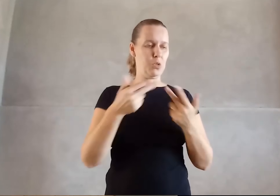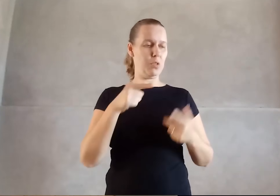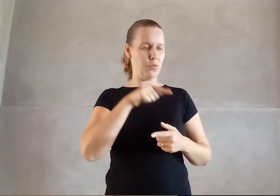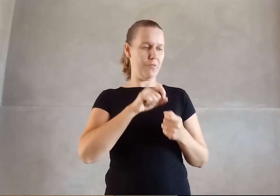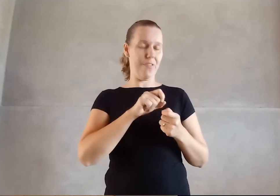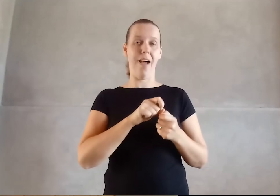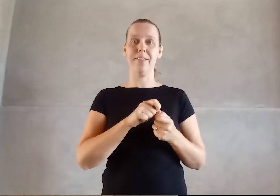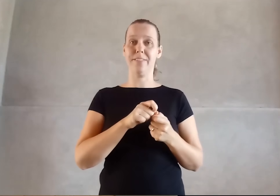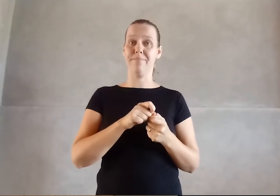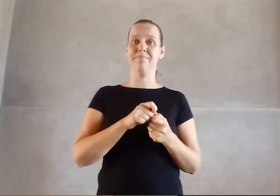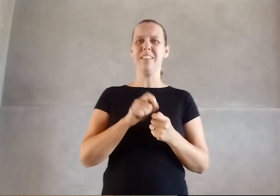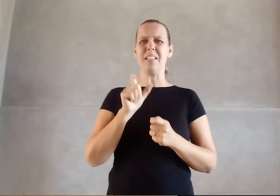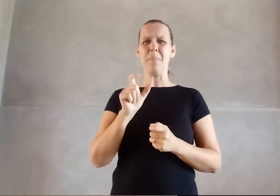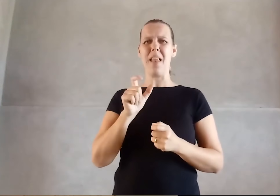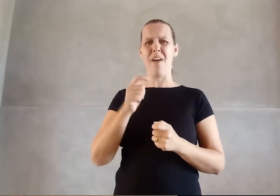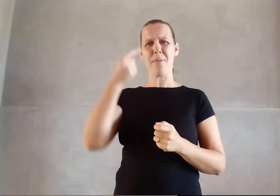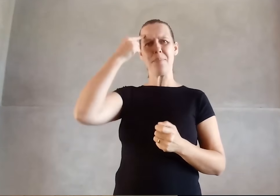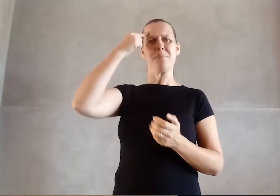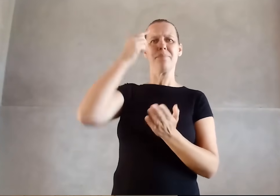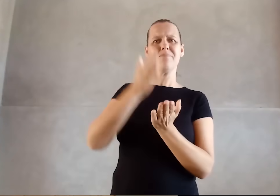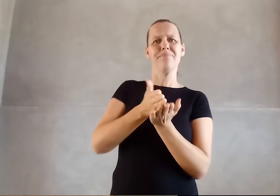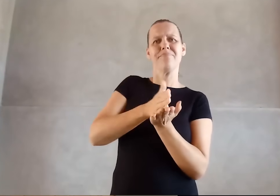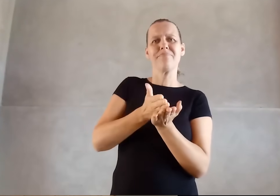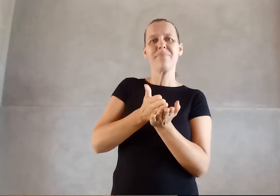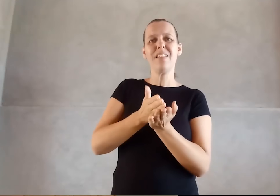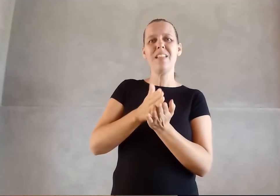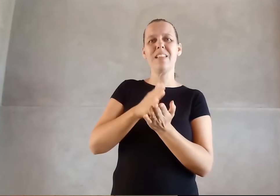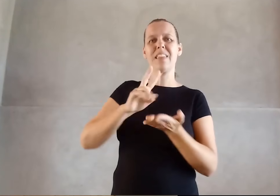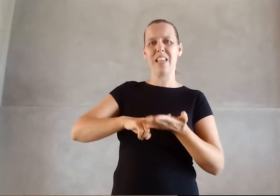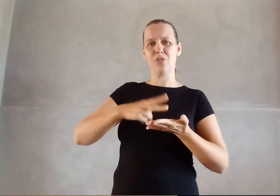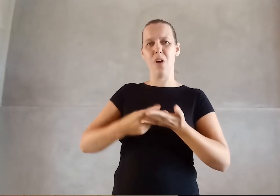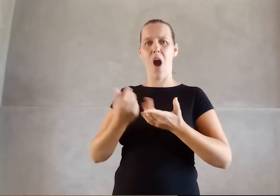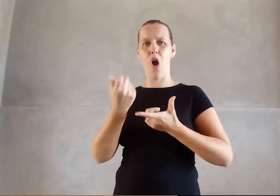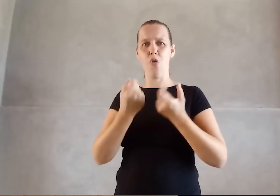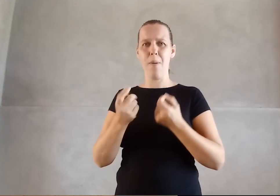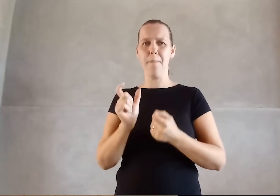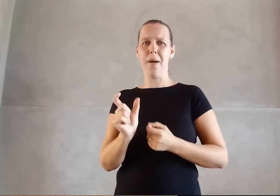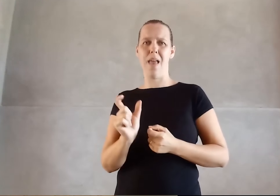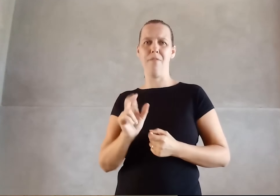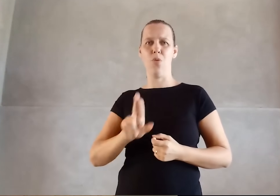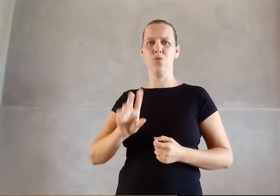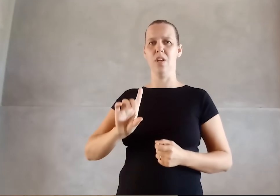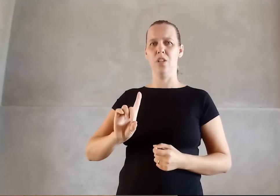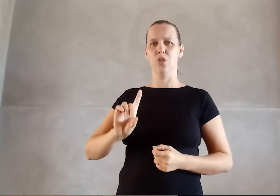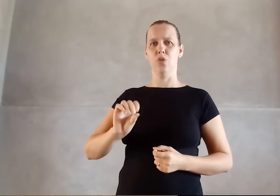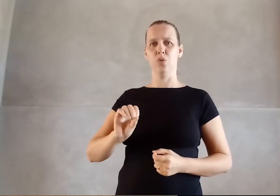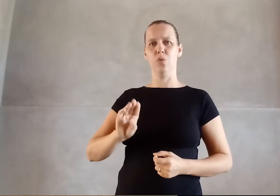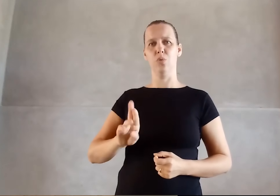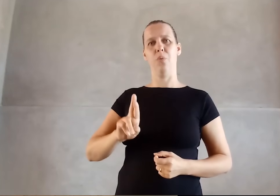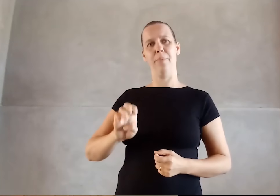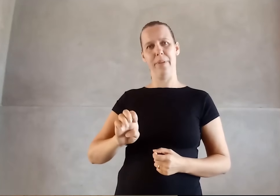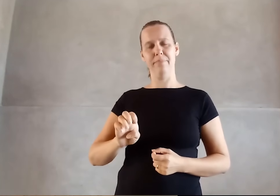pois tem mente dividida, é instável em tudo o que faz. Aqui o mente dividida, em